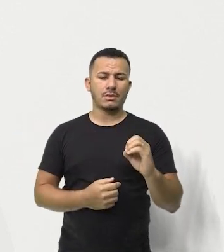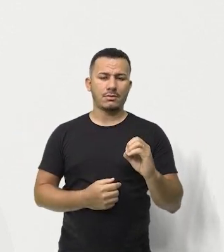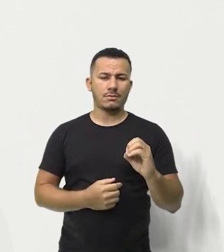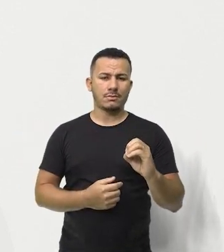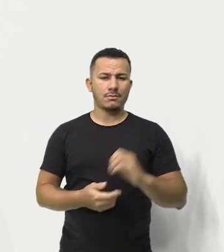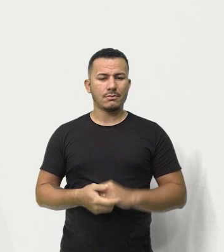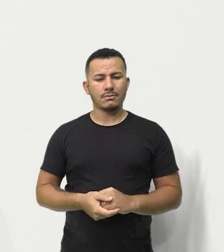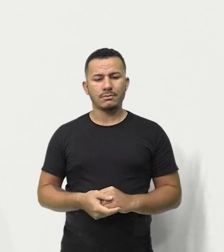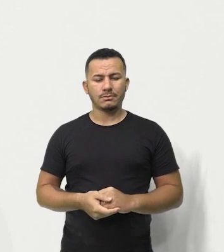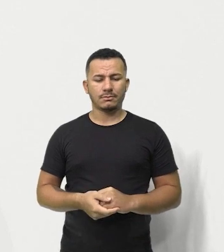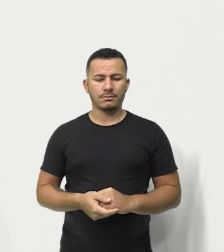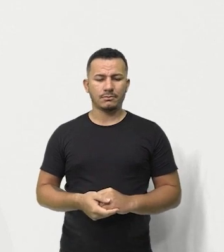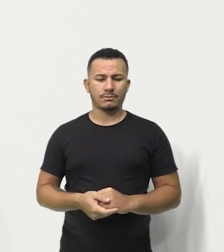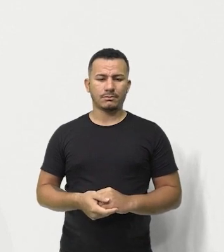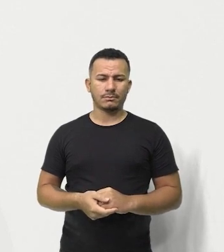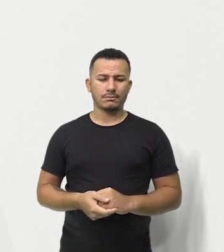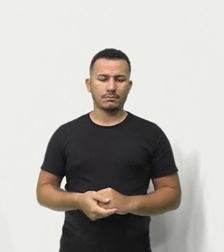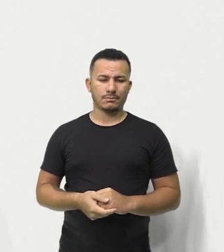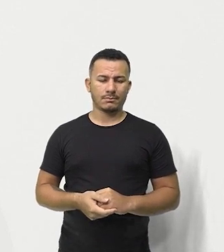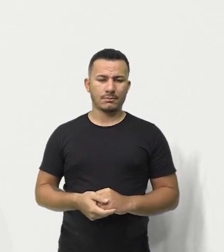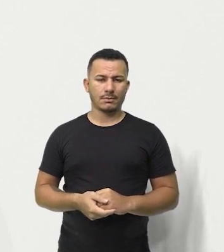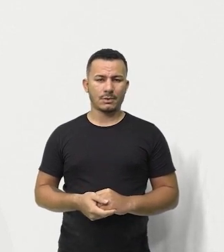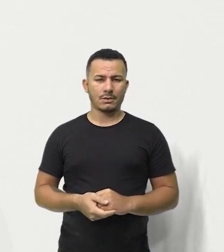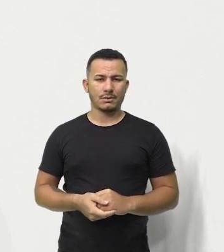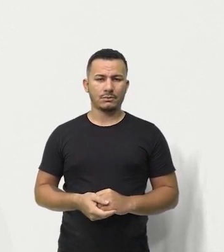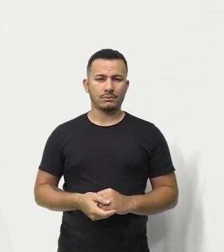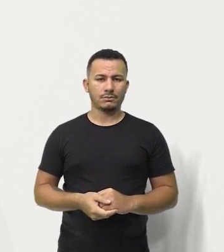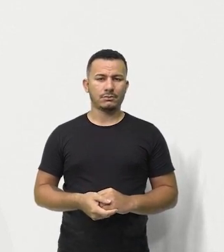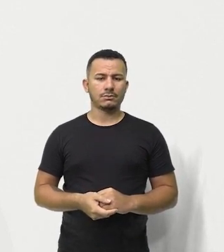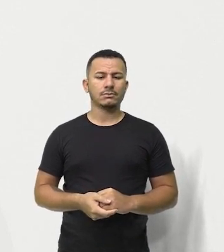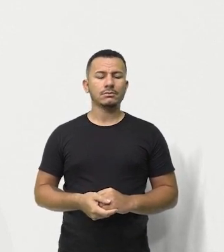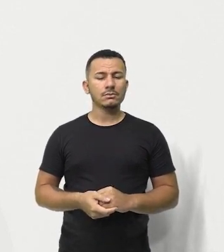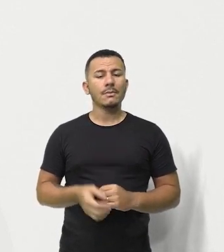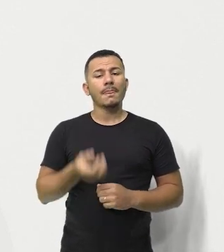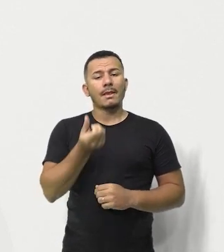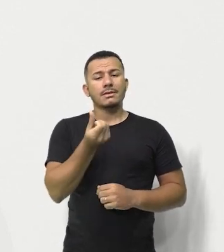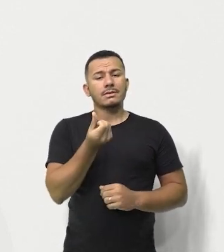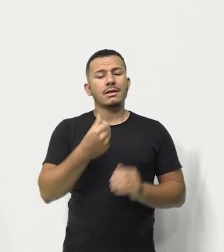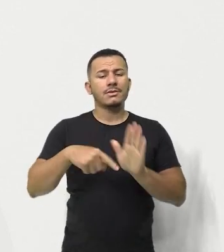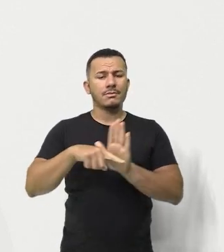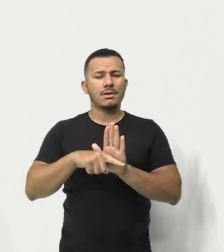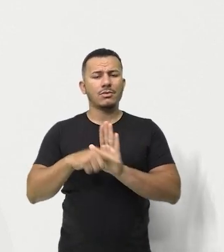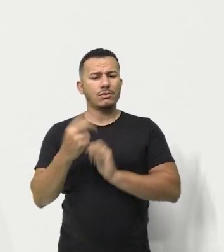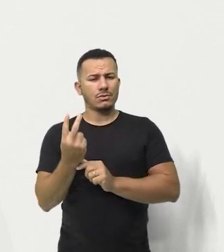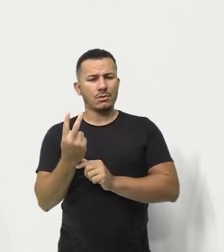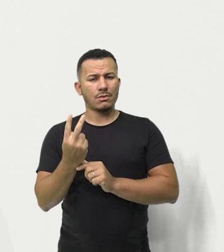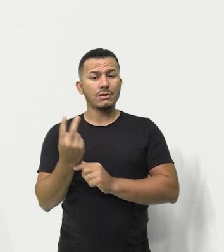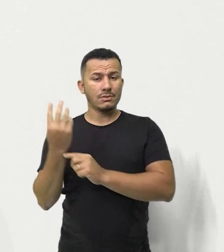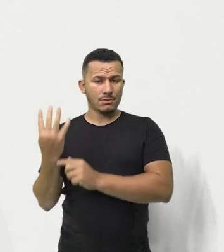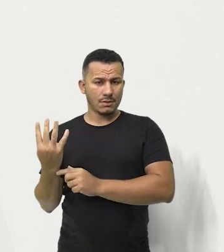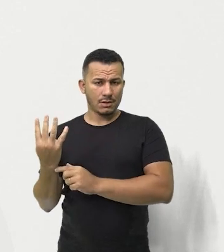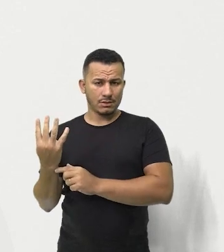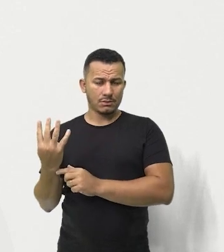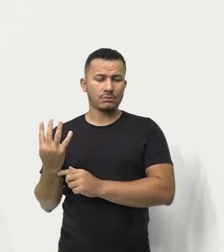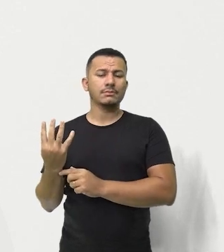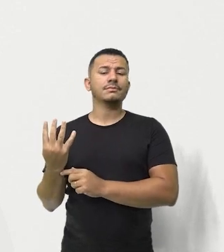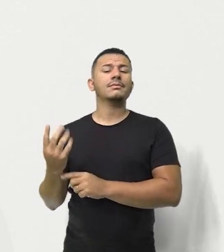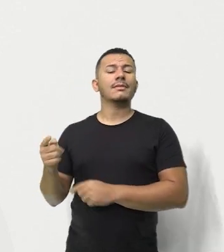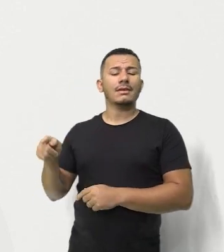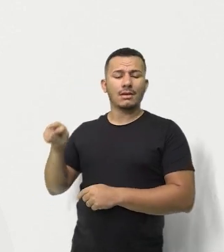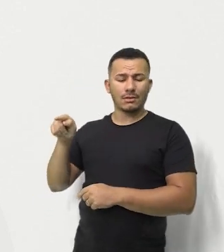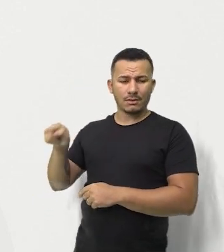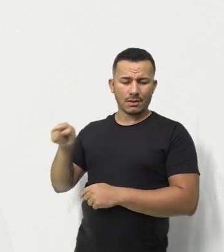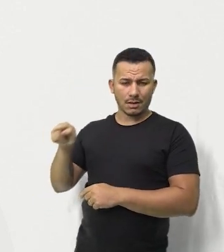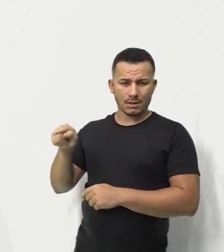Então, portanto, ó, isso foi a 0. E agora, 6 menos 2 deu 4. Então, neste